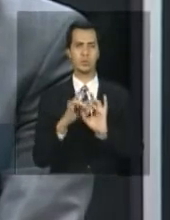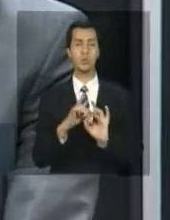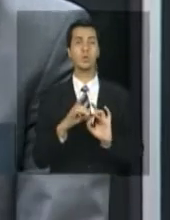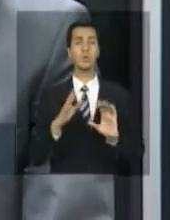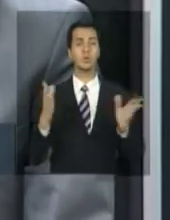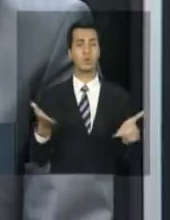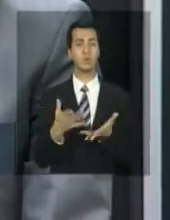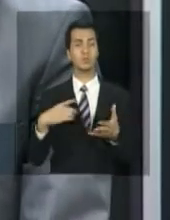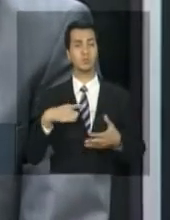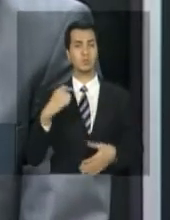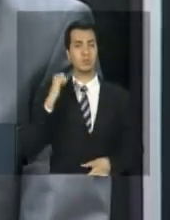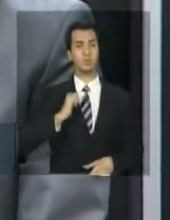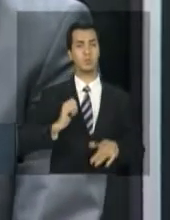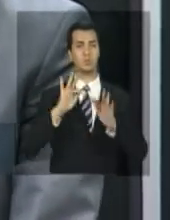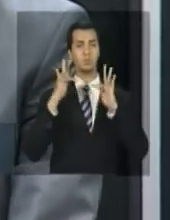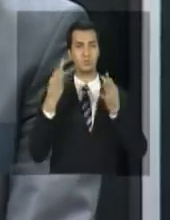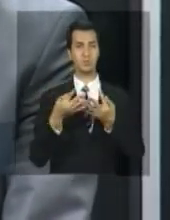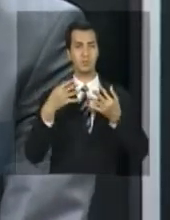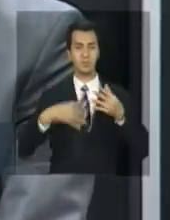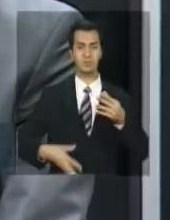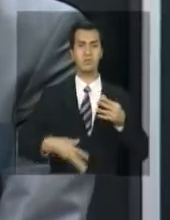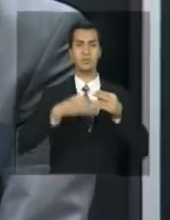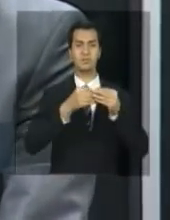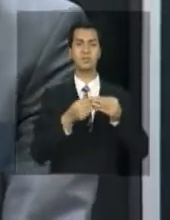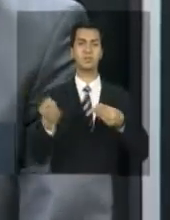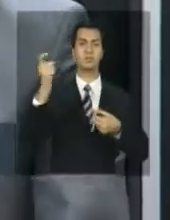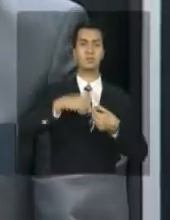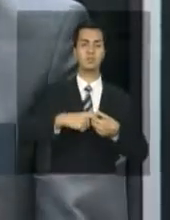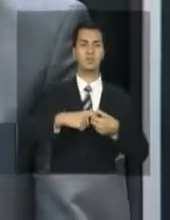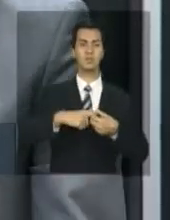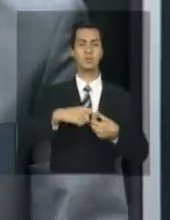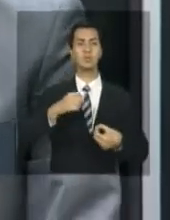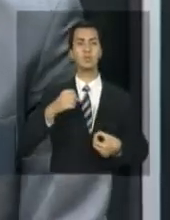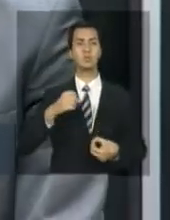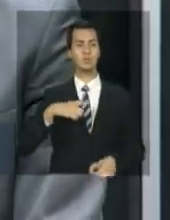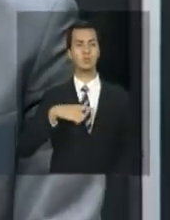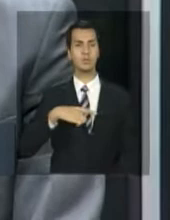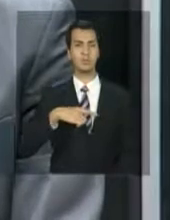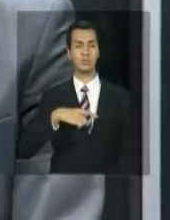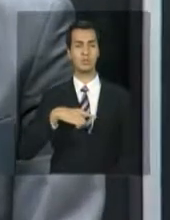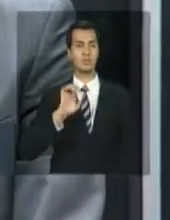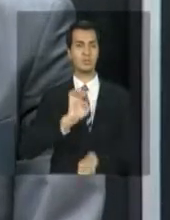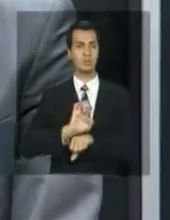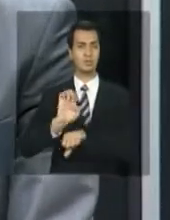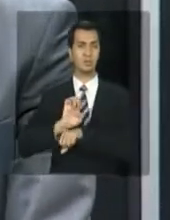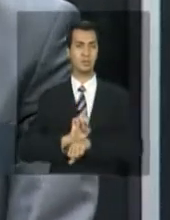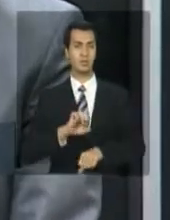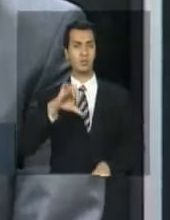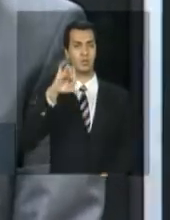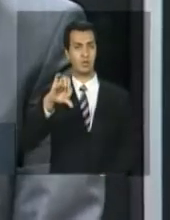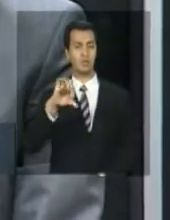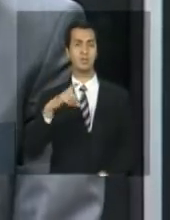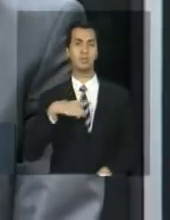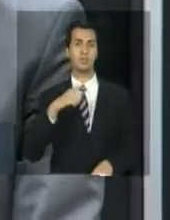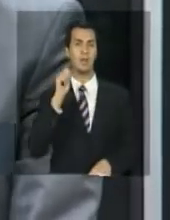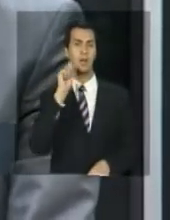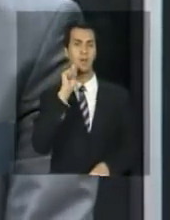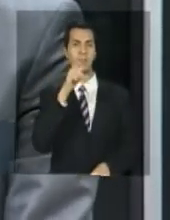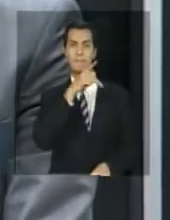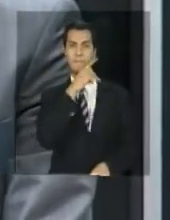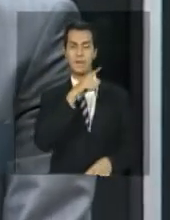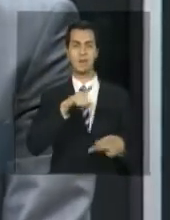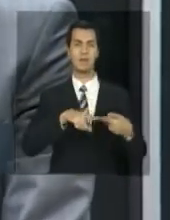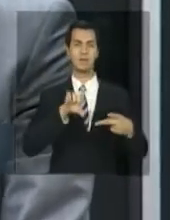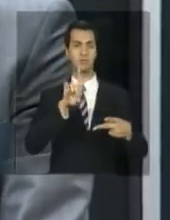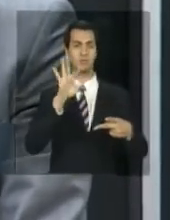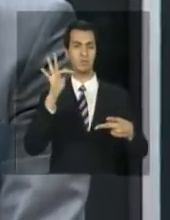Bolsa Família e a programas de transferência de renda 9 unidades da Federação: Amapá,